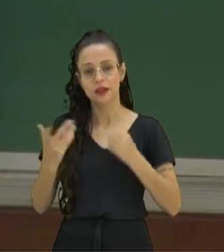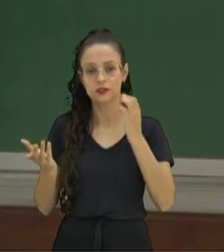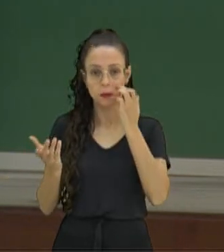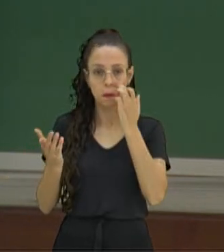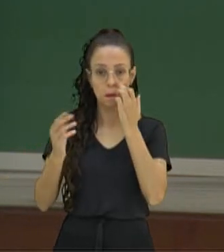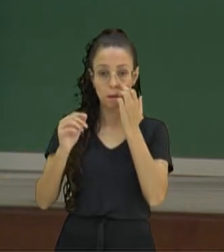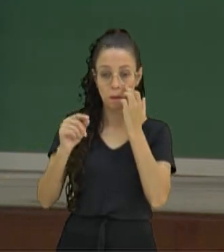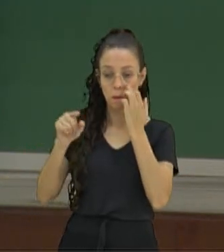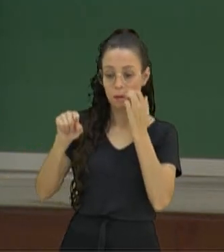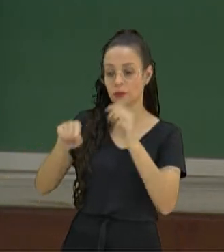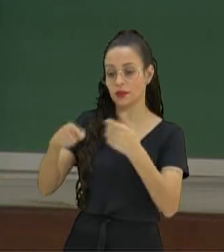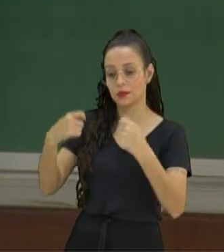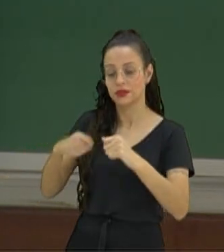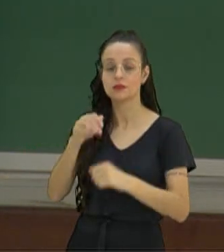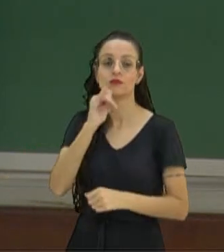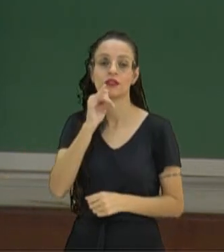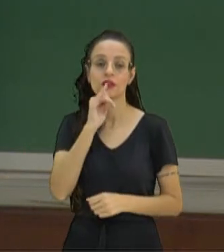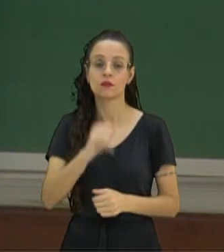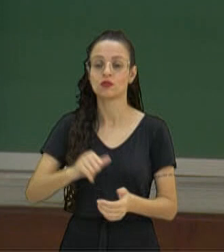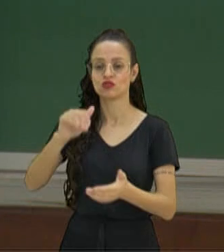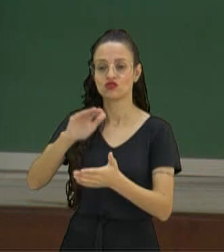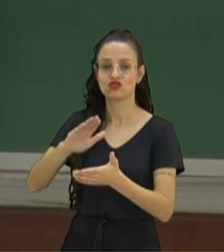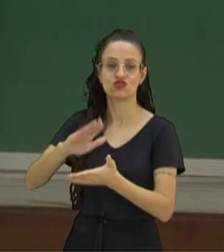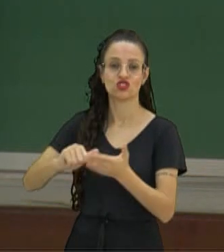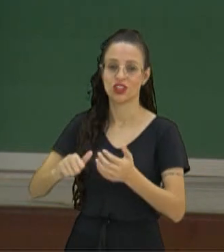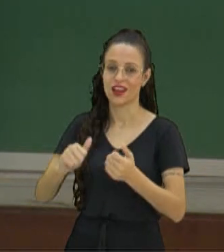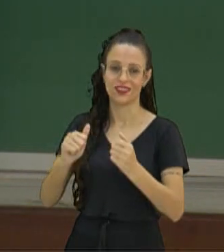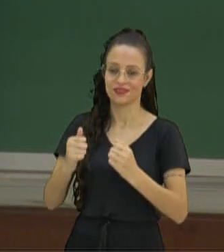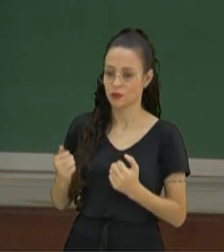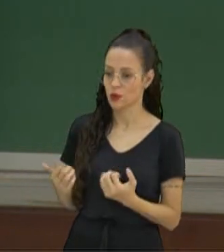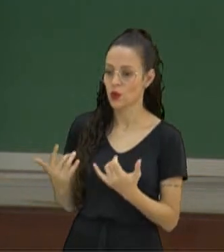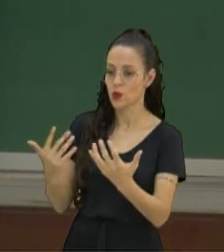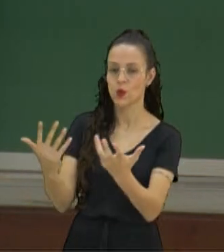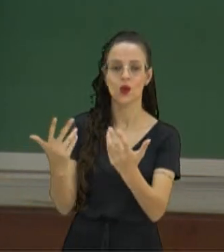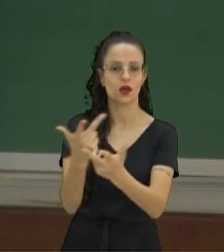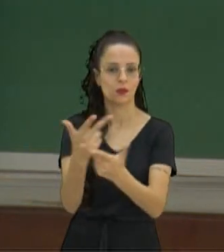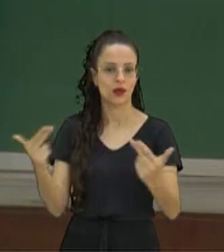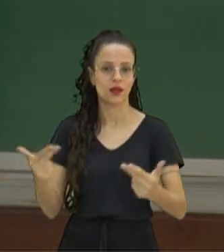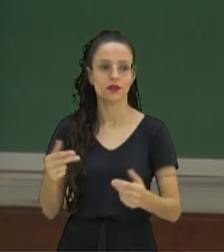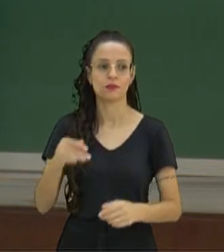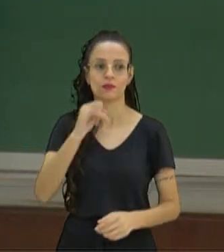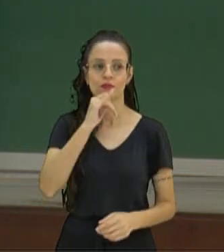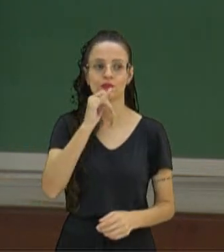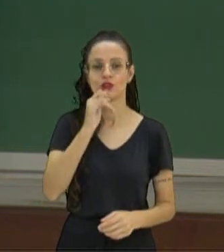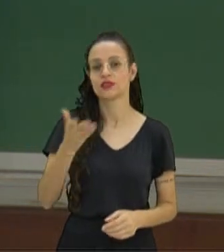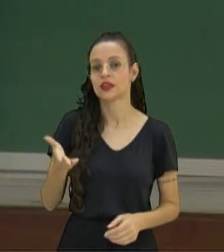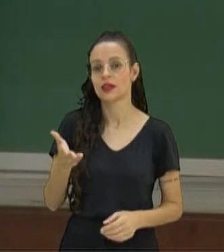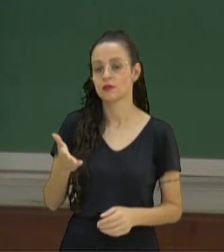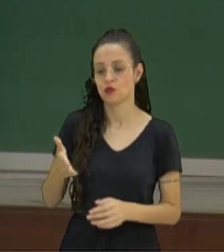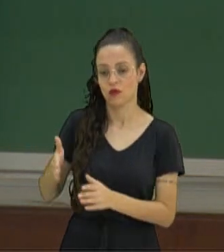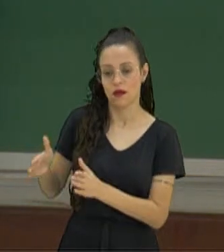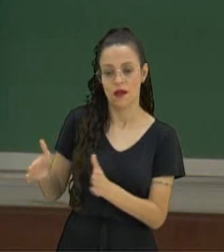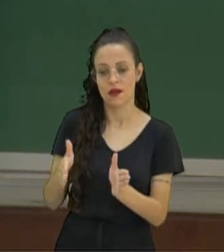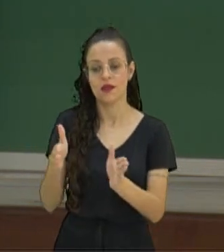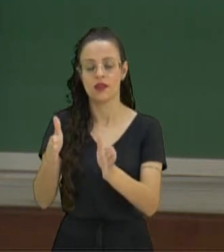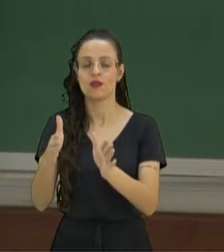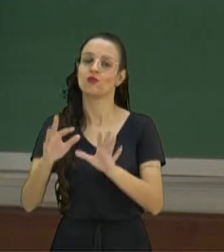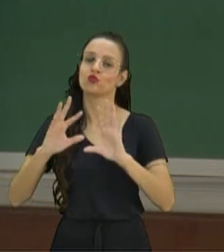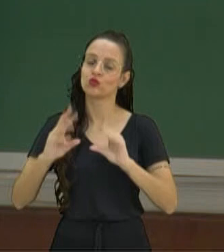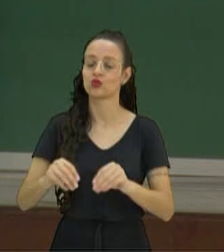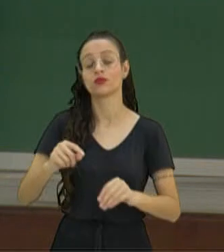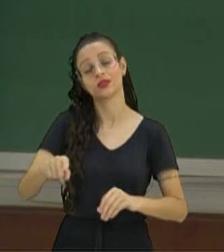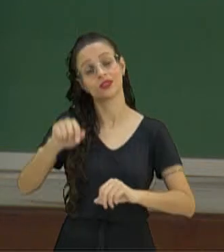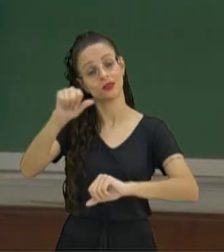né? E aí precisa, por exemplo, retirar a vegetação. Em algumas vezes lá é canalizado um córrego, tudo isso são